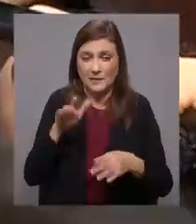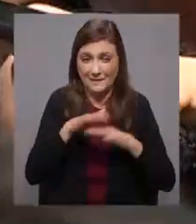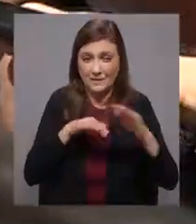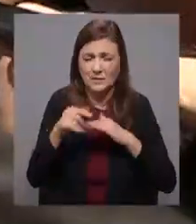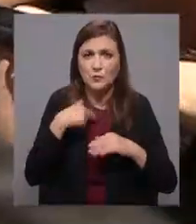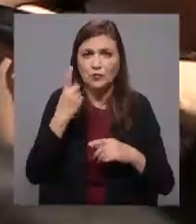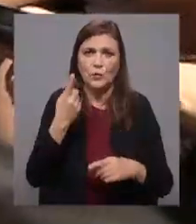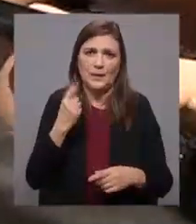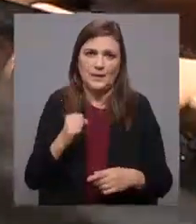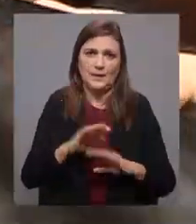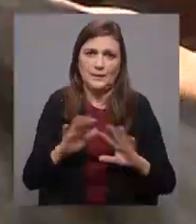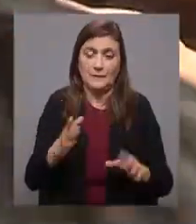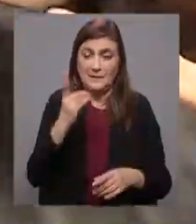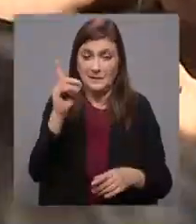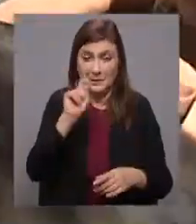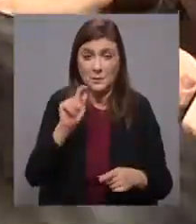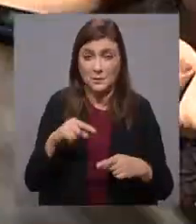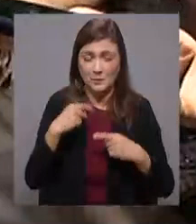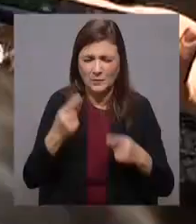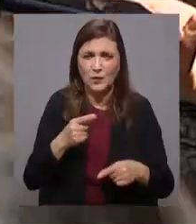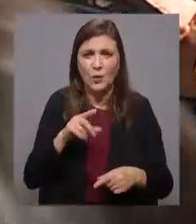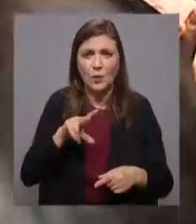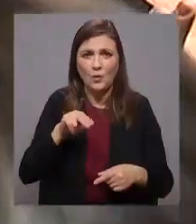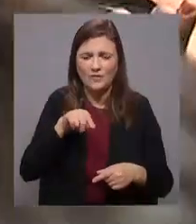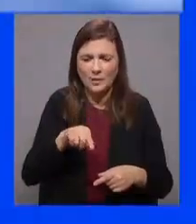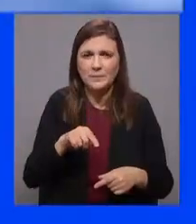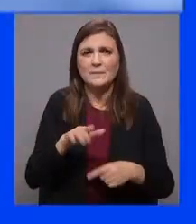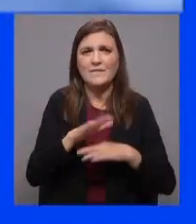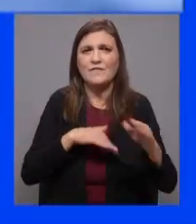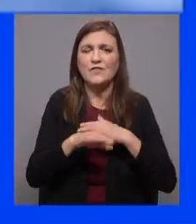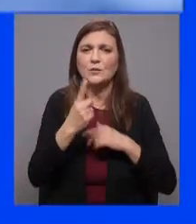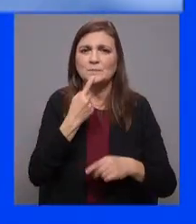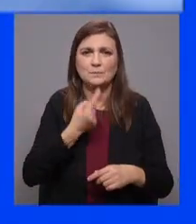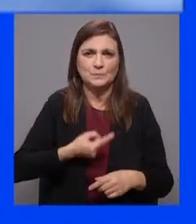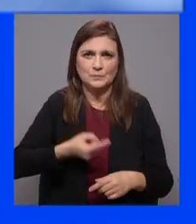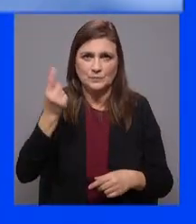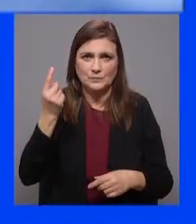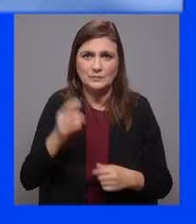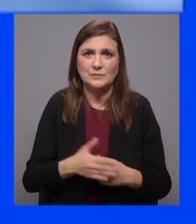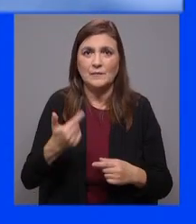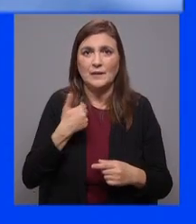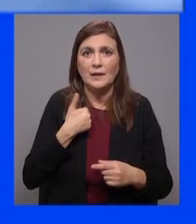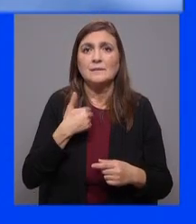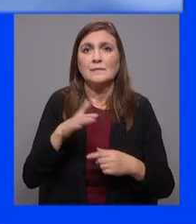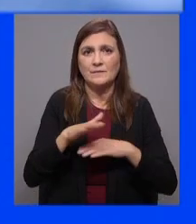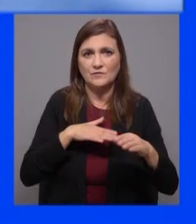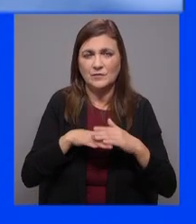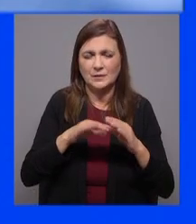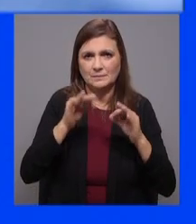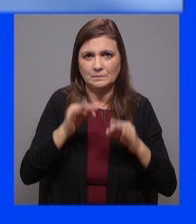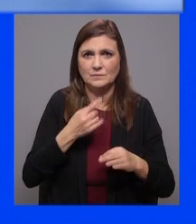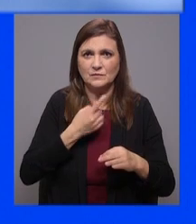crime. 6 meses depois, em novembro, fez uma denúncia. Eu acabei de fazer, quando